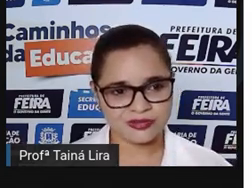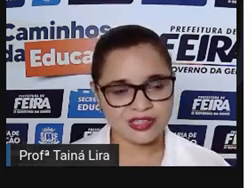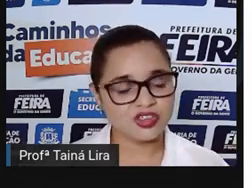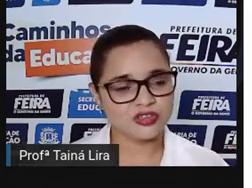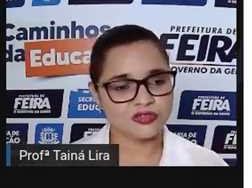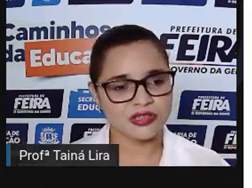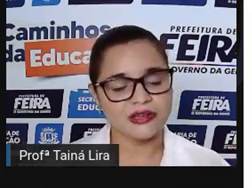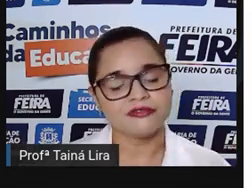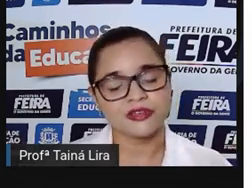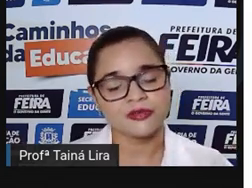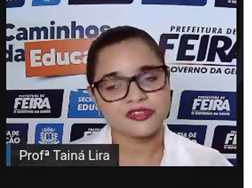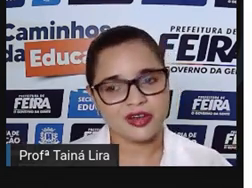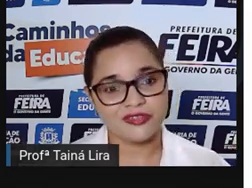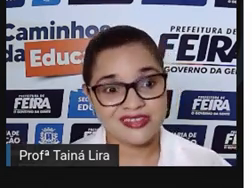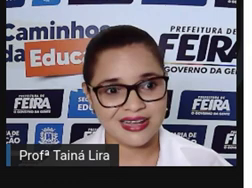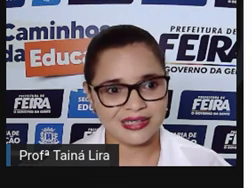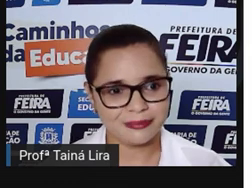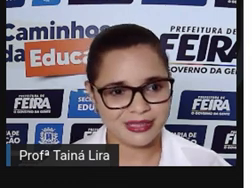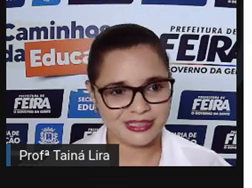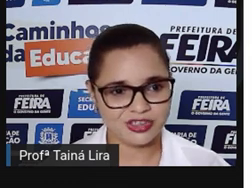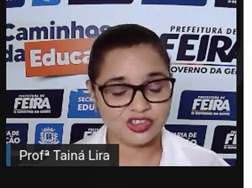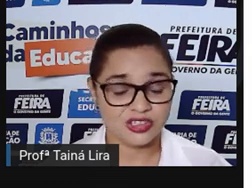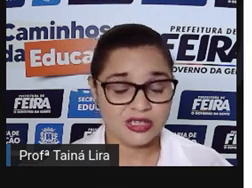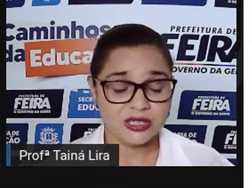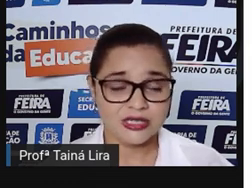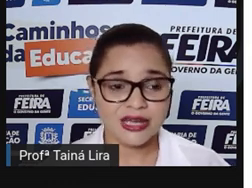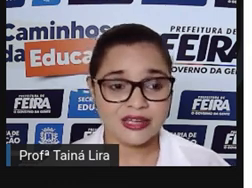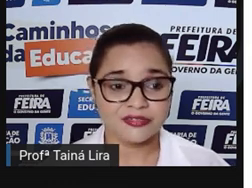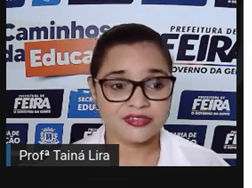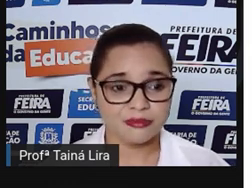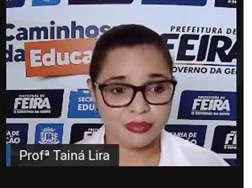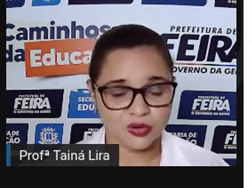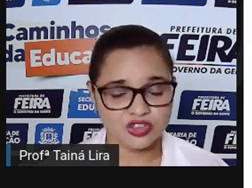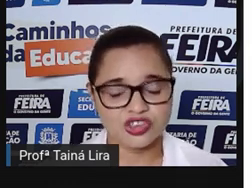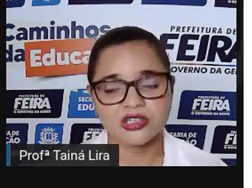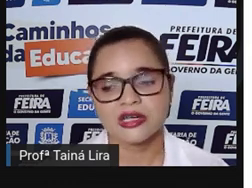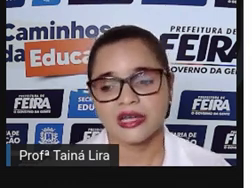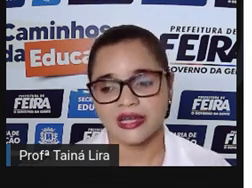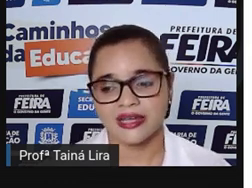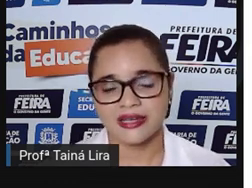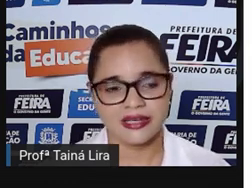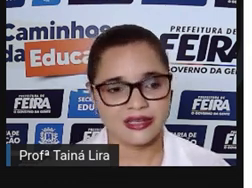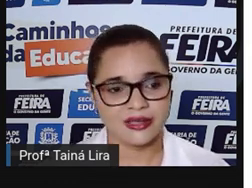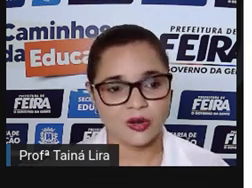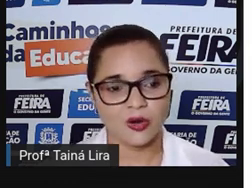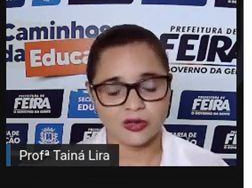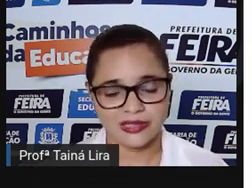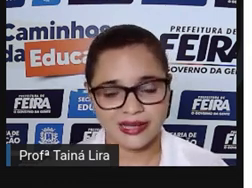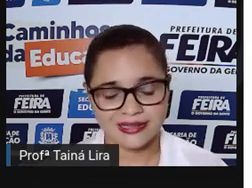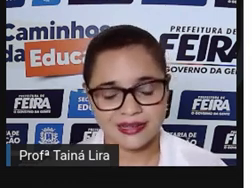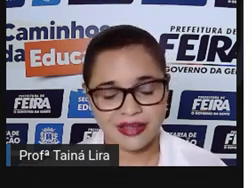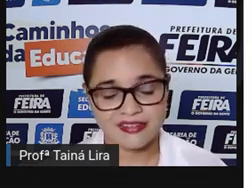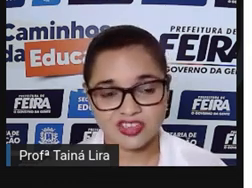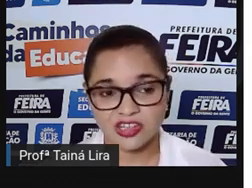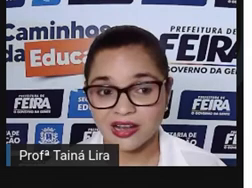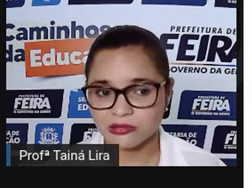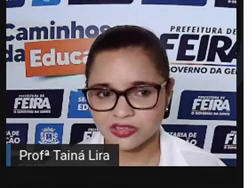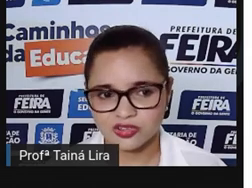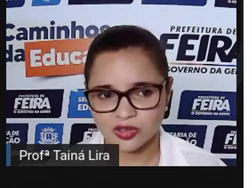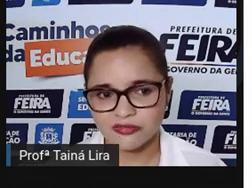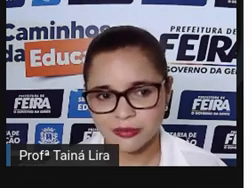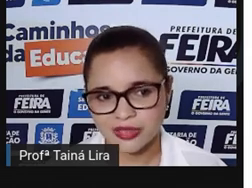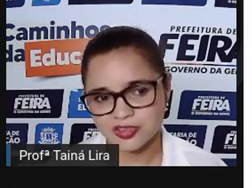ano letivo, né, ficam salvas lá na playlist. E aí você pode olhar lá, assistir a